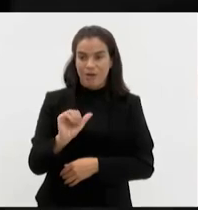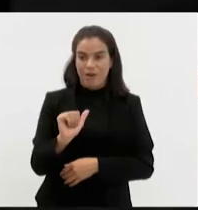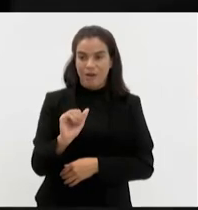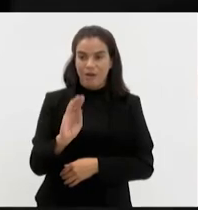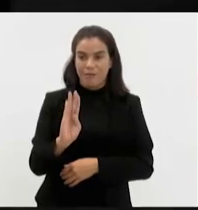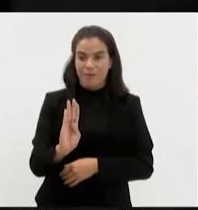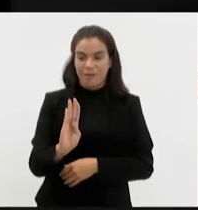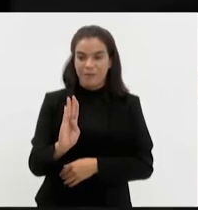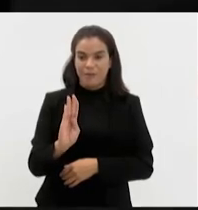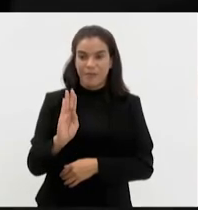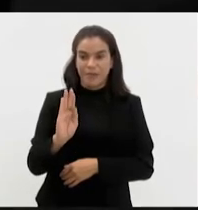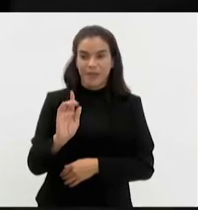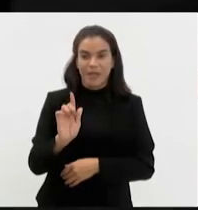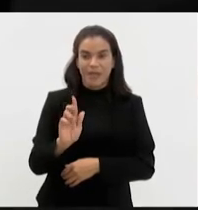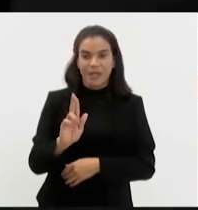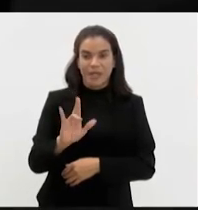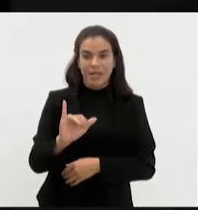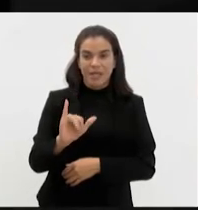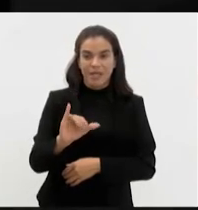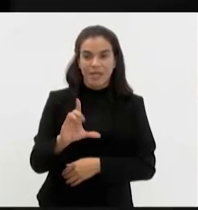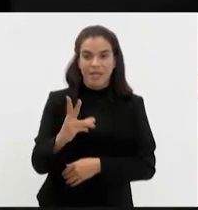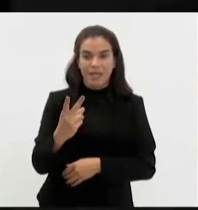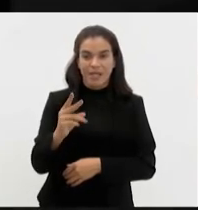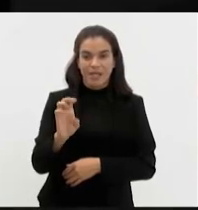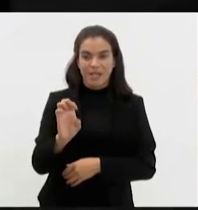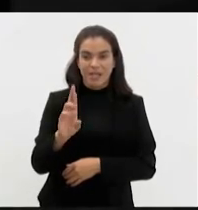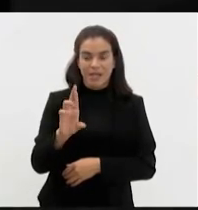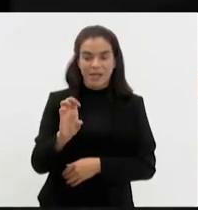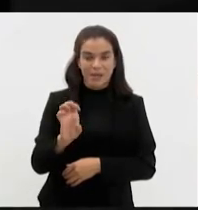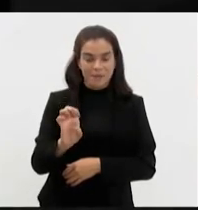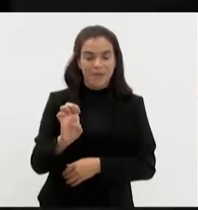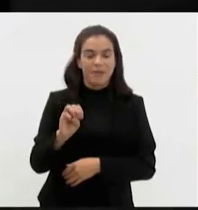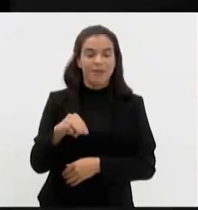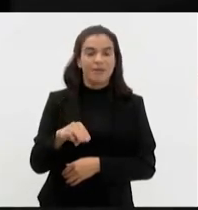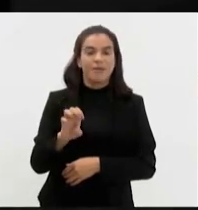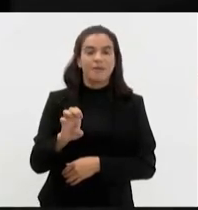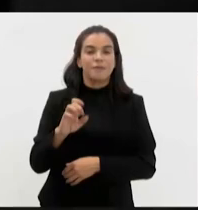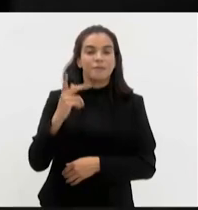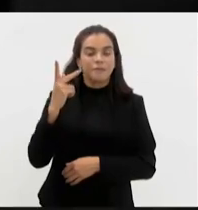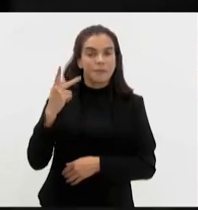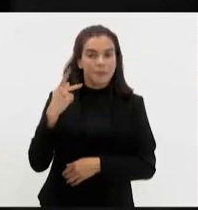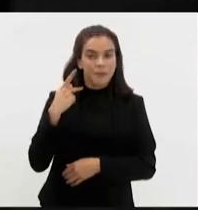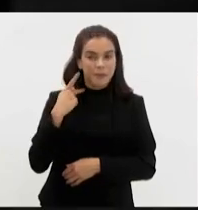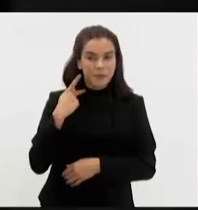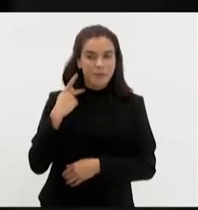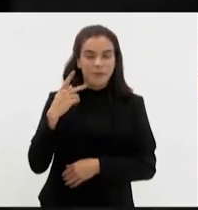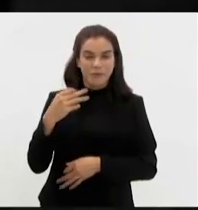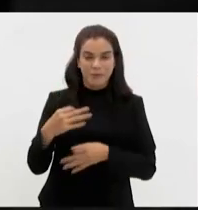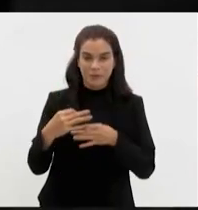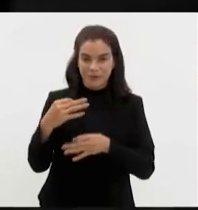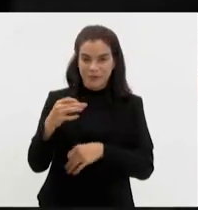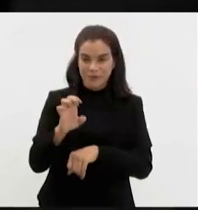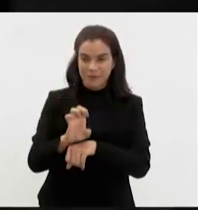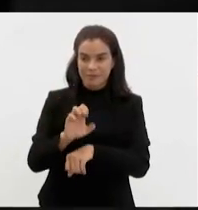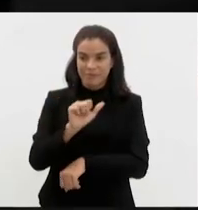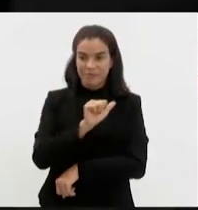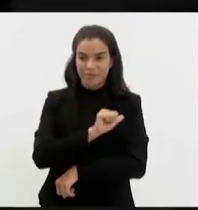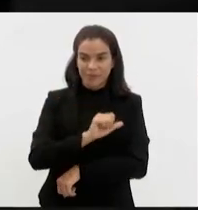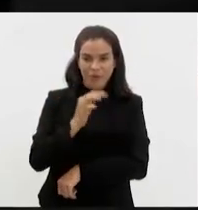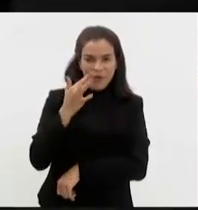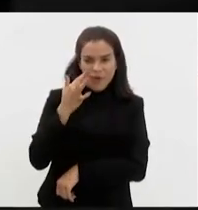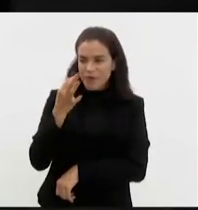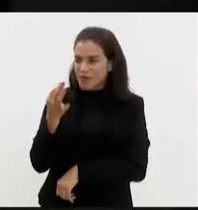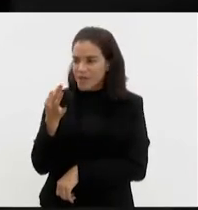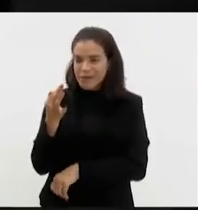Dr Guilherme pena de Moraes promotor de justiça do Estado do Rio de Janeiro tive a oportunidade de abraçá-lo aqui também tava aqui sobre os meus olhos